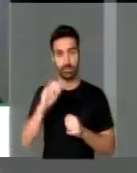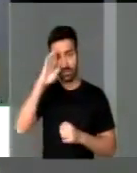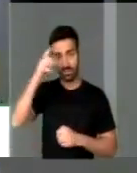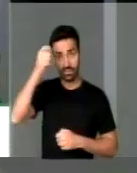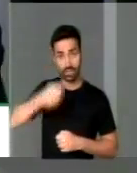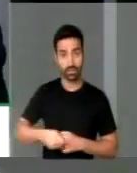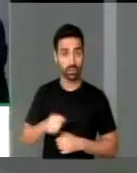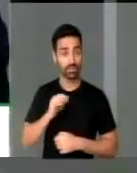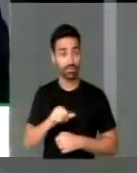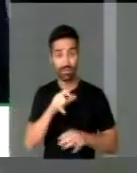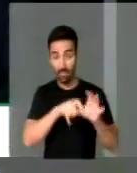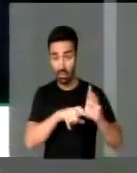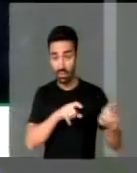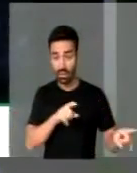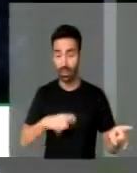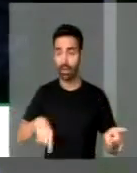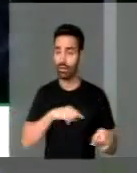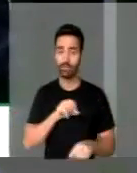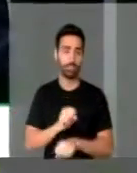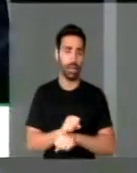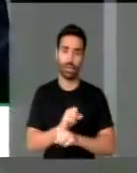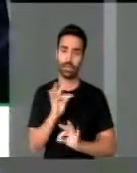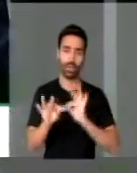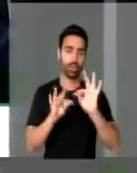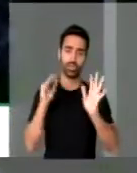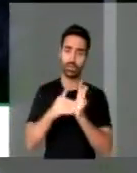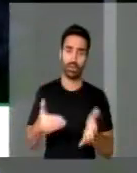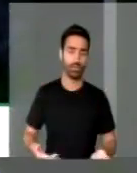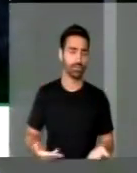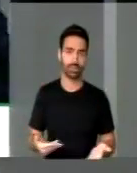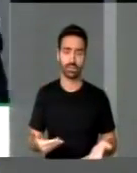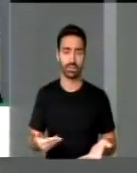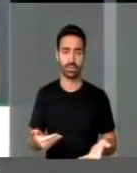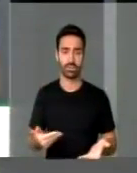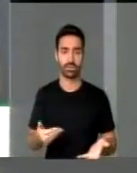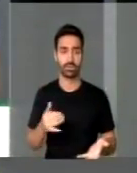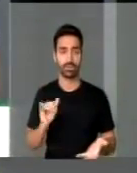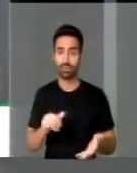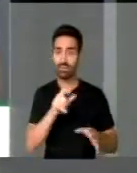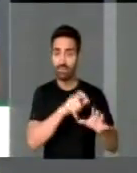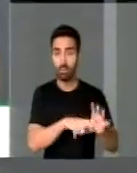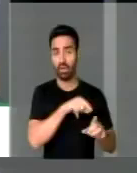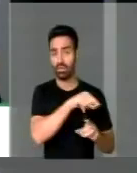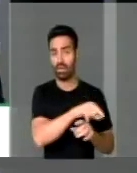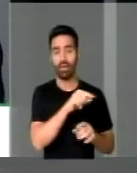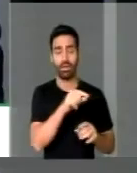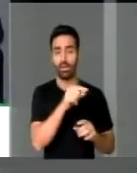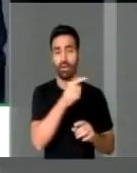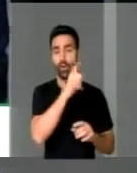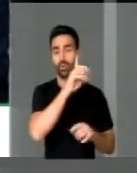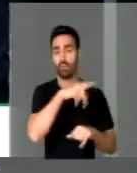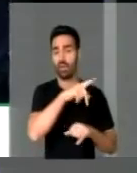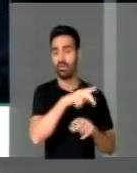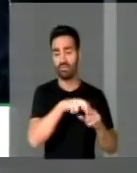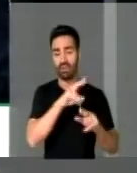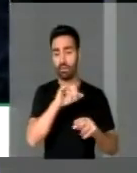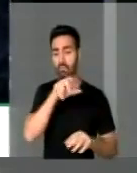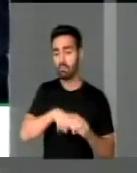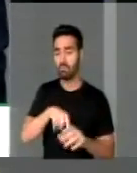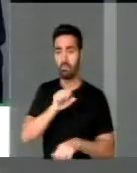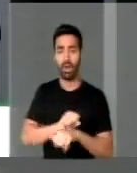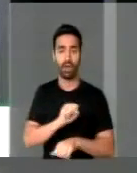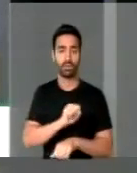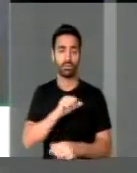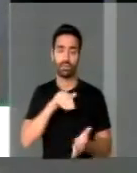nós estaríamos estagnados tecnologicamente até hoje, estaríamos estagnados do ponto de vista da produção de petróleo e gás nesse